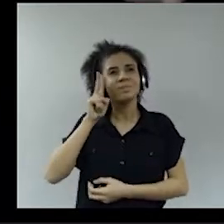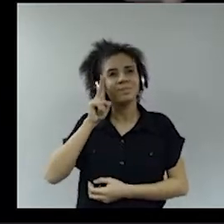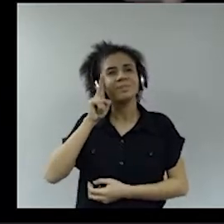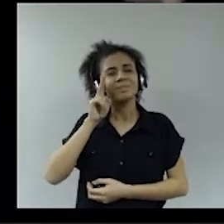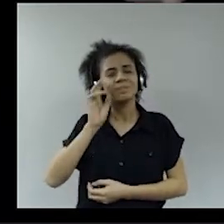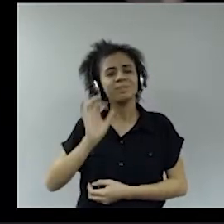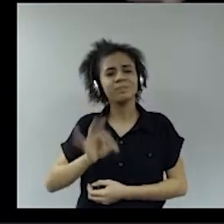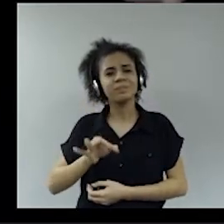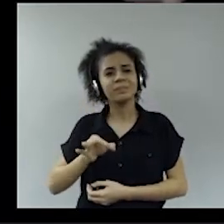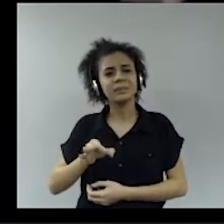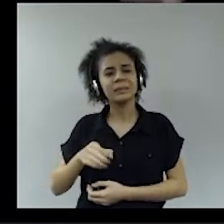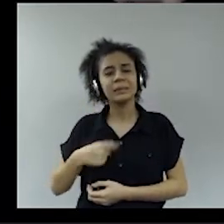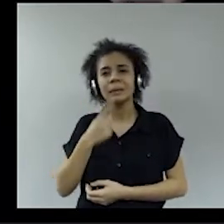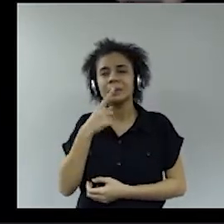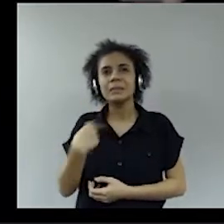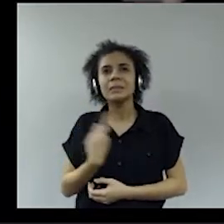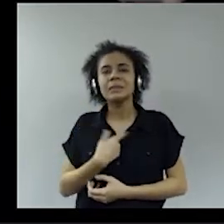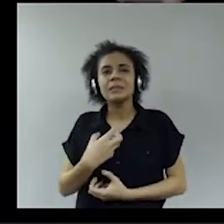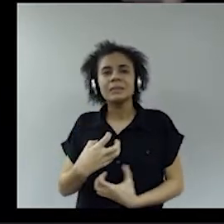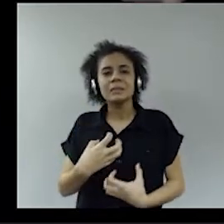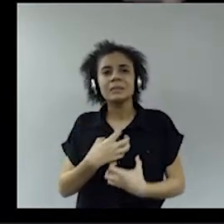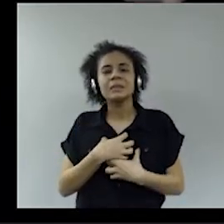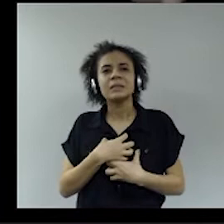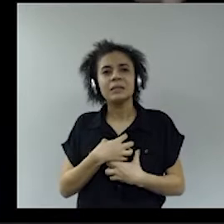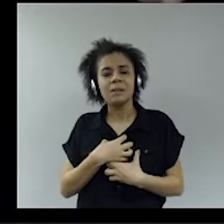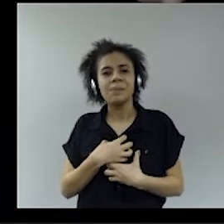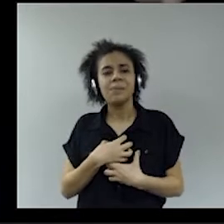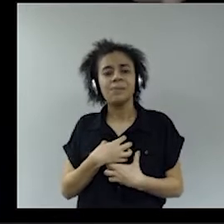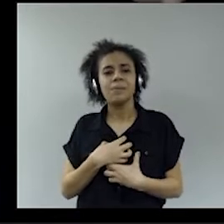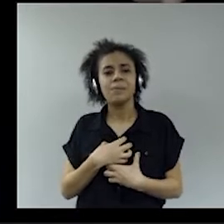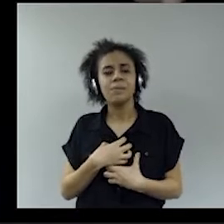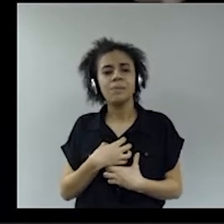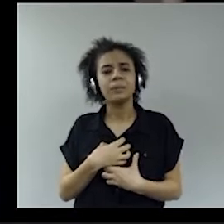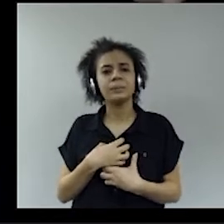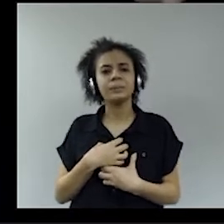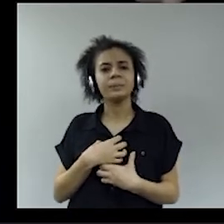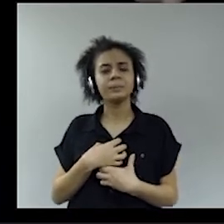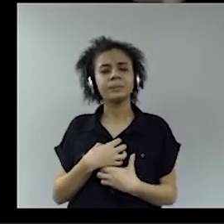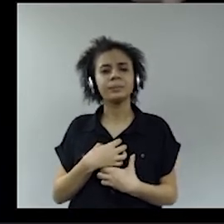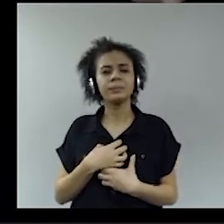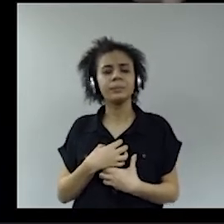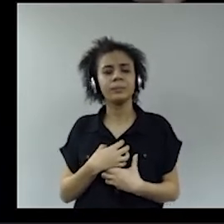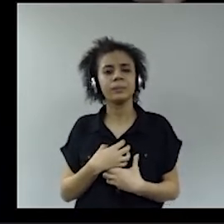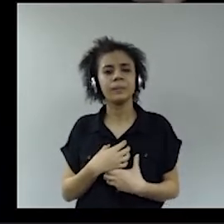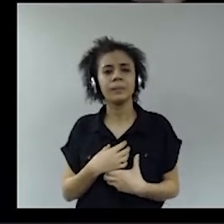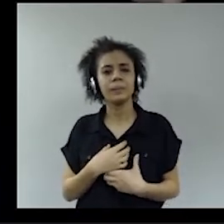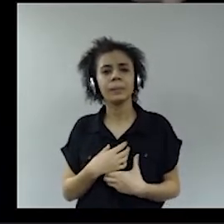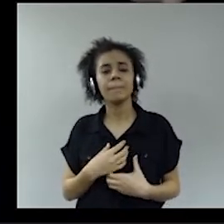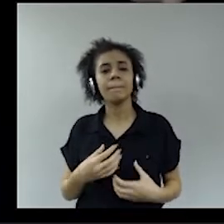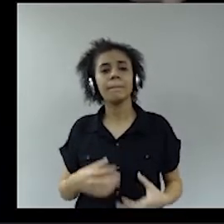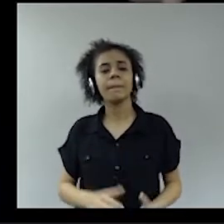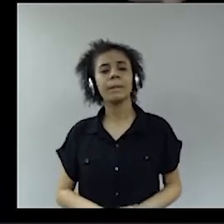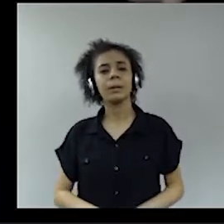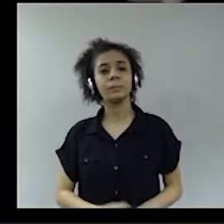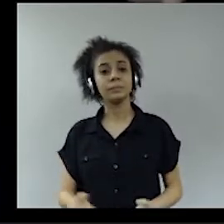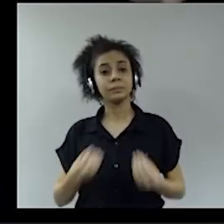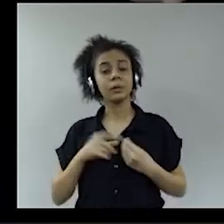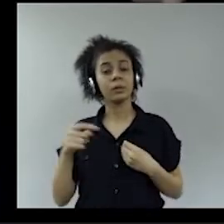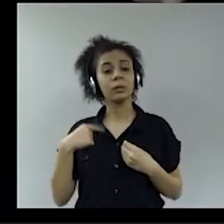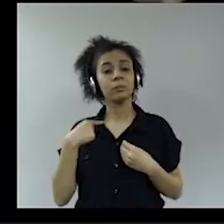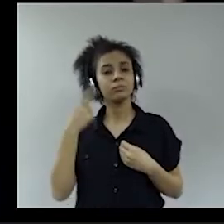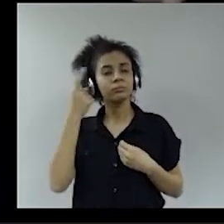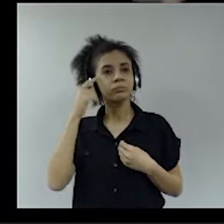e nos afaga para nos trazer a consciência, esse princípio que é um princípio